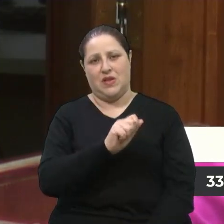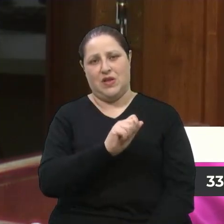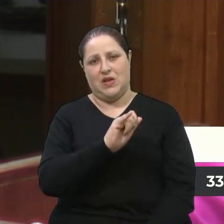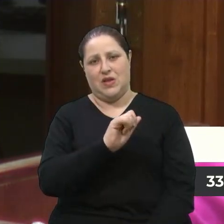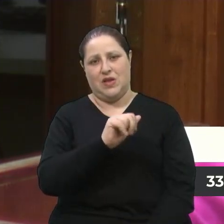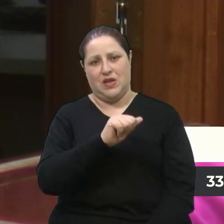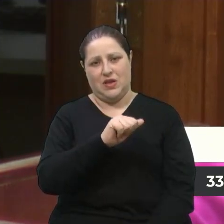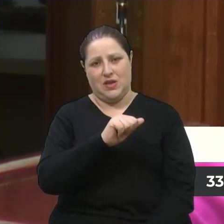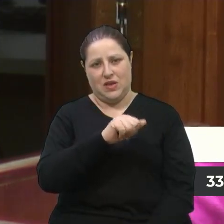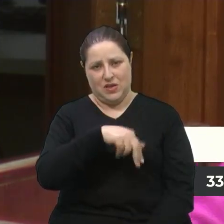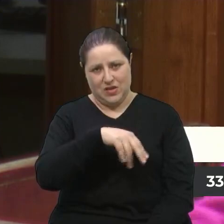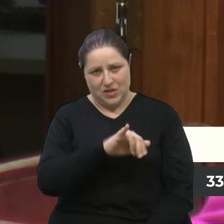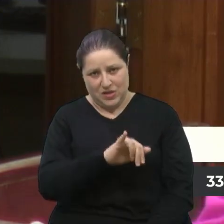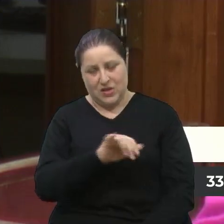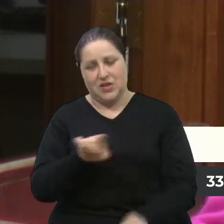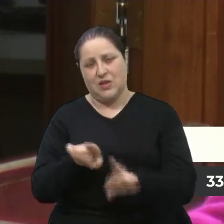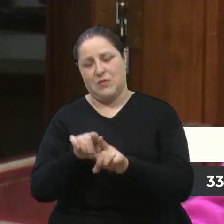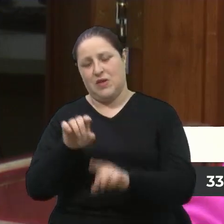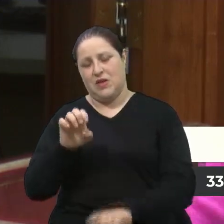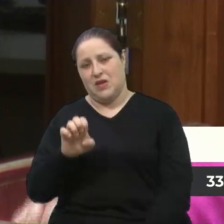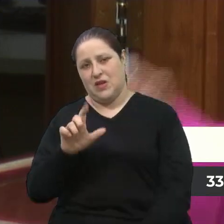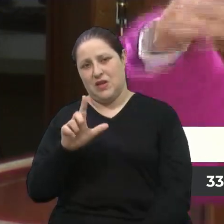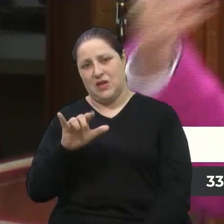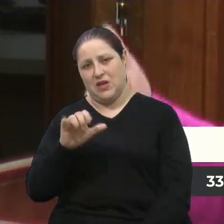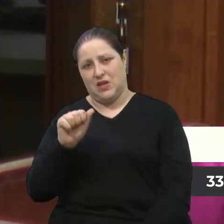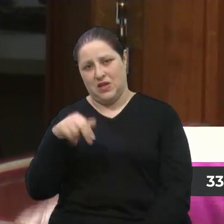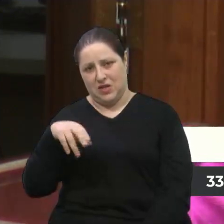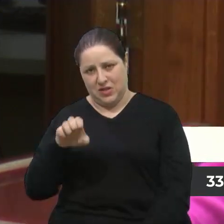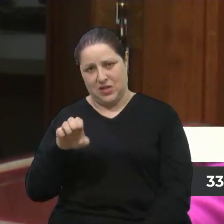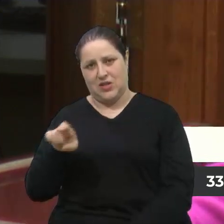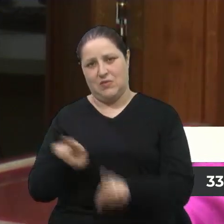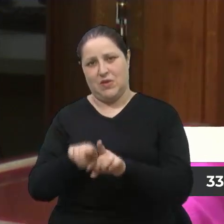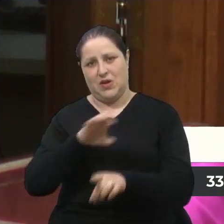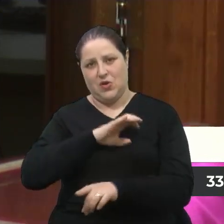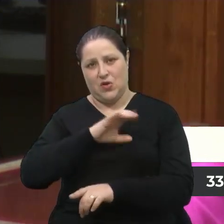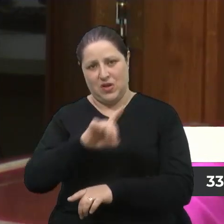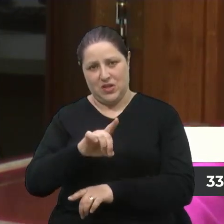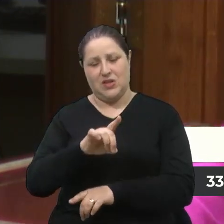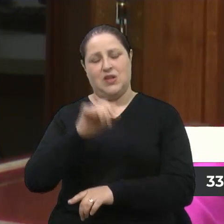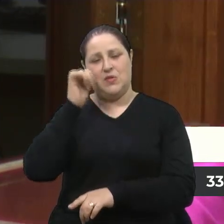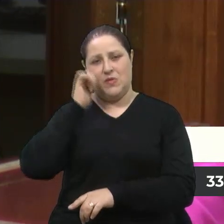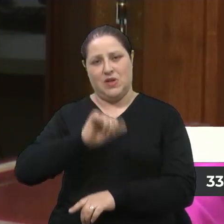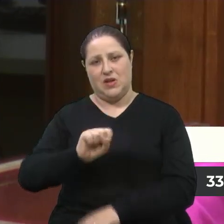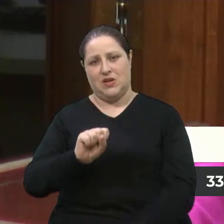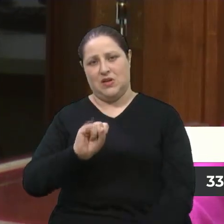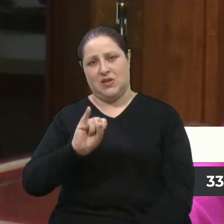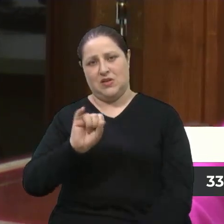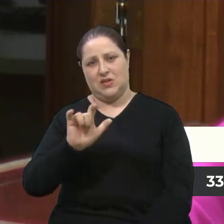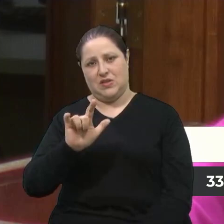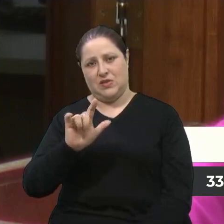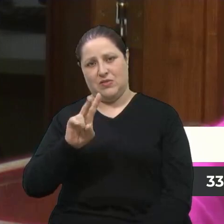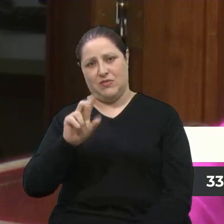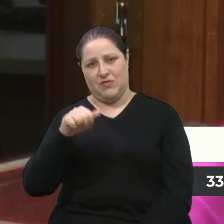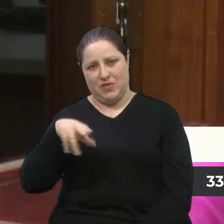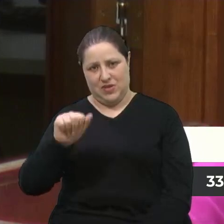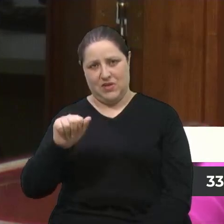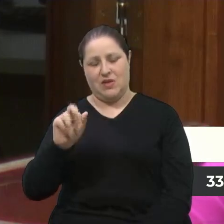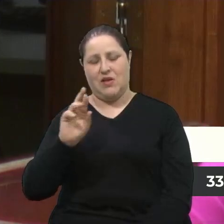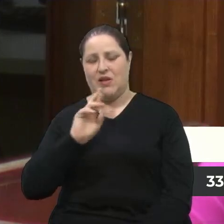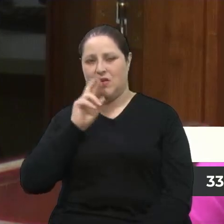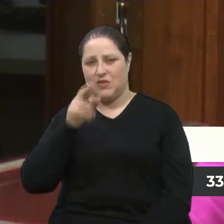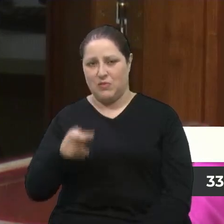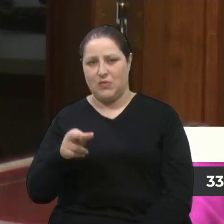Eliane, com a coordenação da Silvana, ela que responde pela educação especial na SMED, e esse trio tem